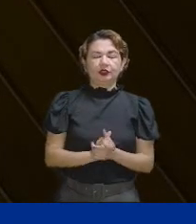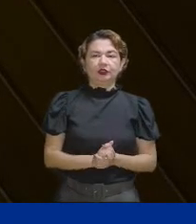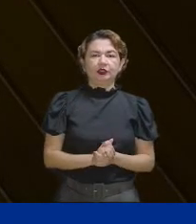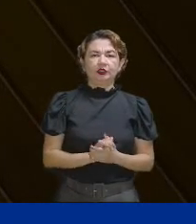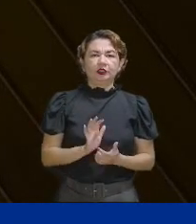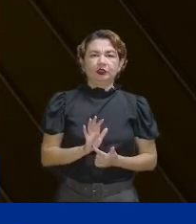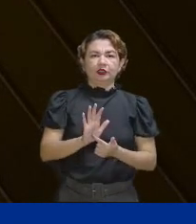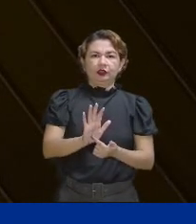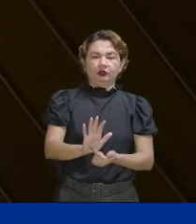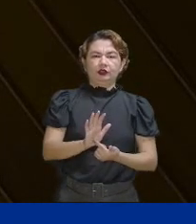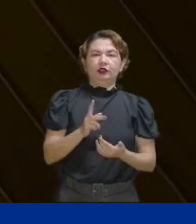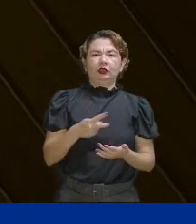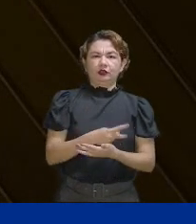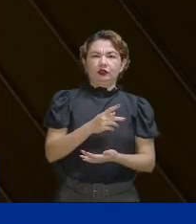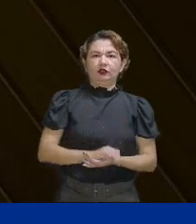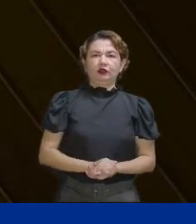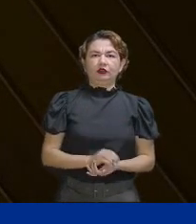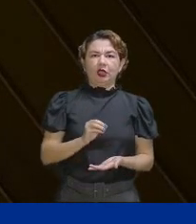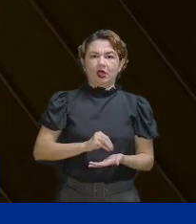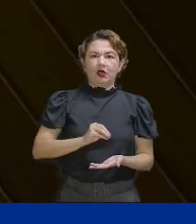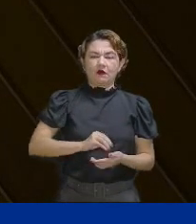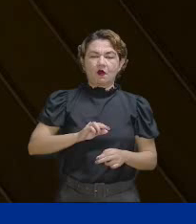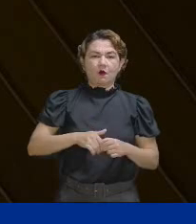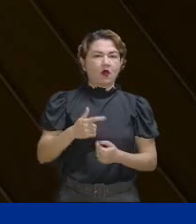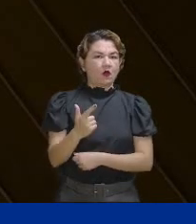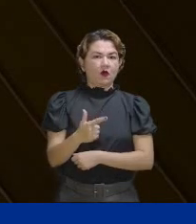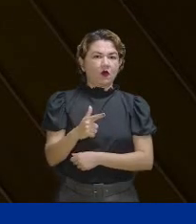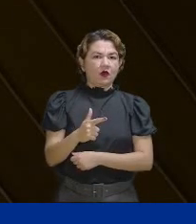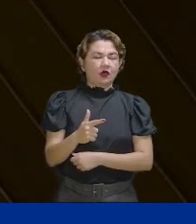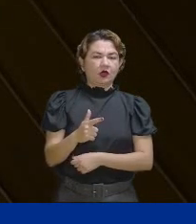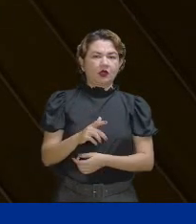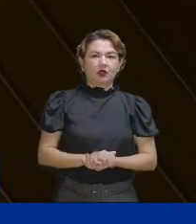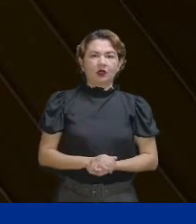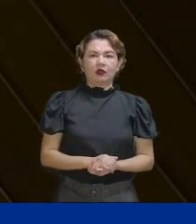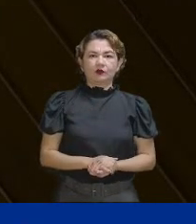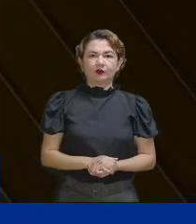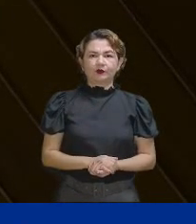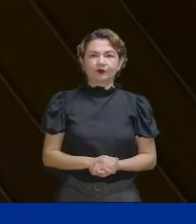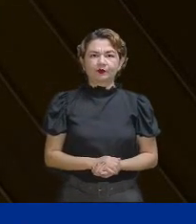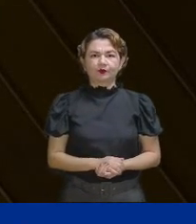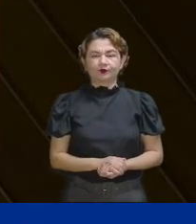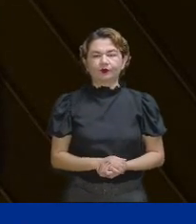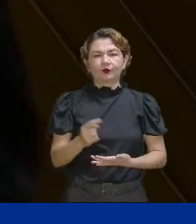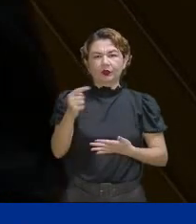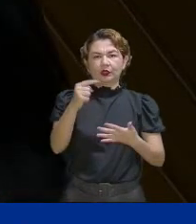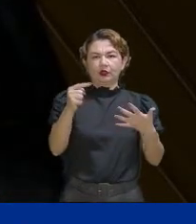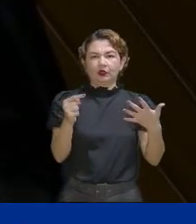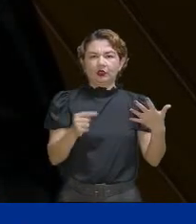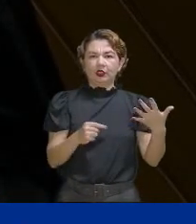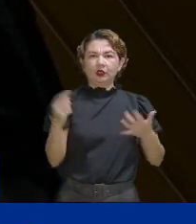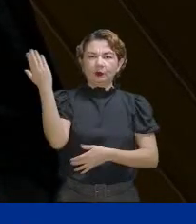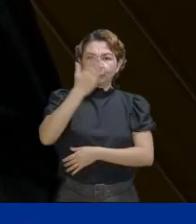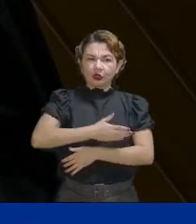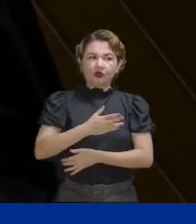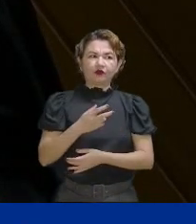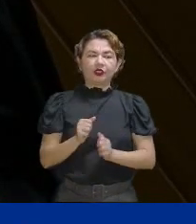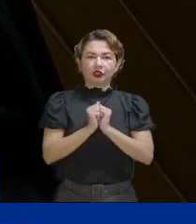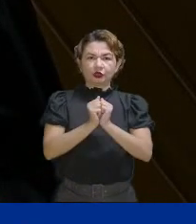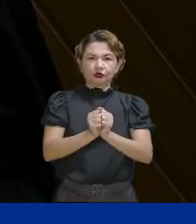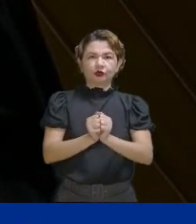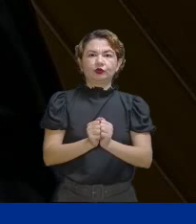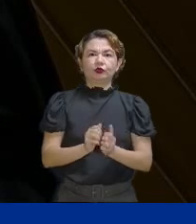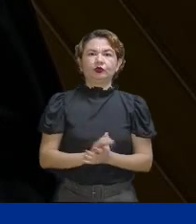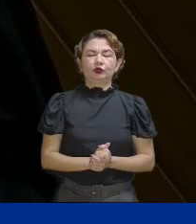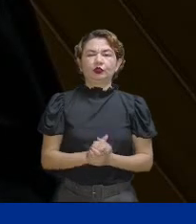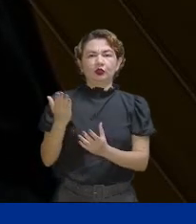no juiz Anselmo Gonçalves em razão de não ter considerado os variados elementos de prova que acompanham a